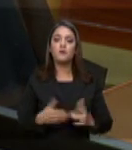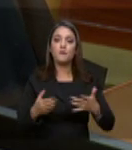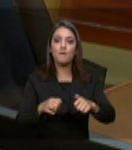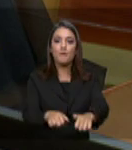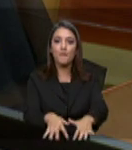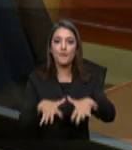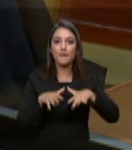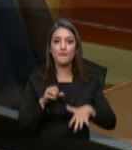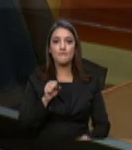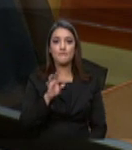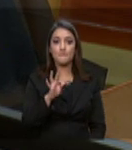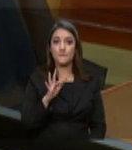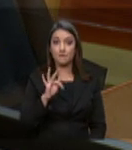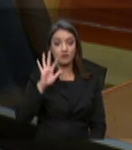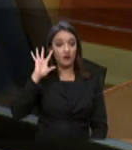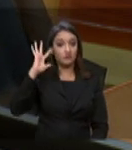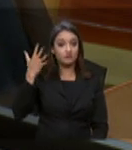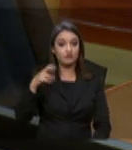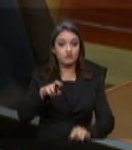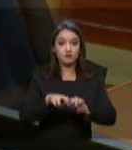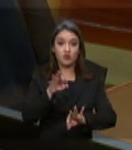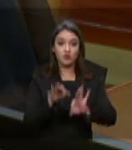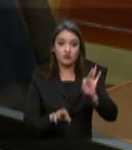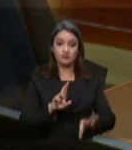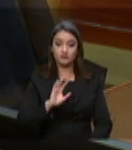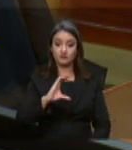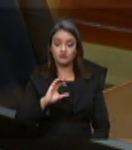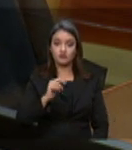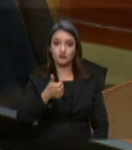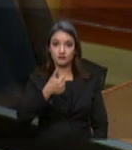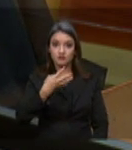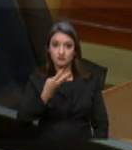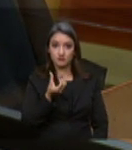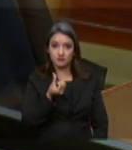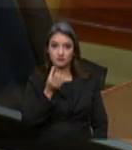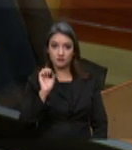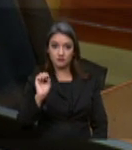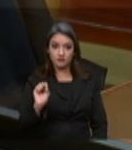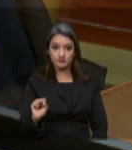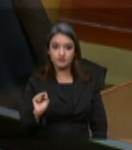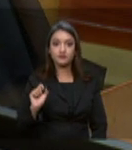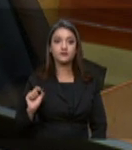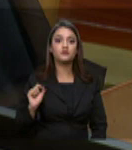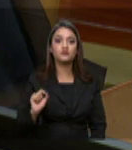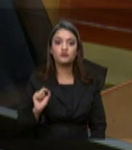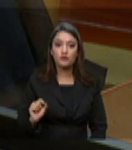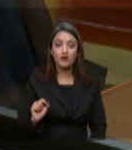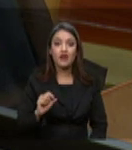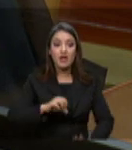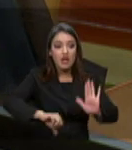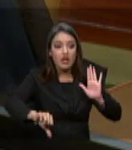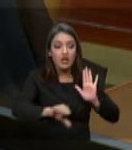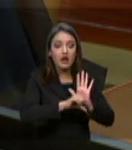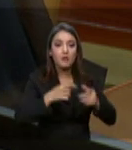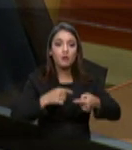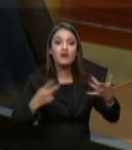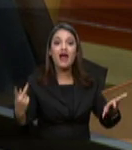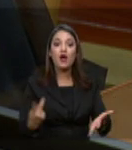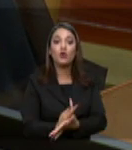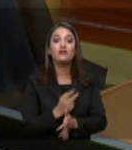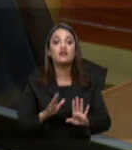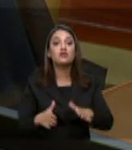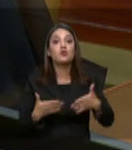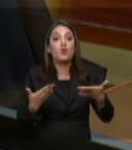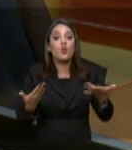plenário desta corte definiu por ocasião do julgamento do RC 1468 que só há crime político quando